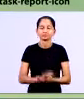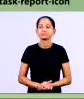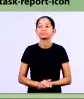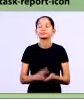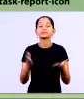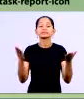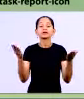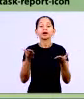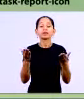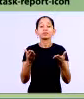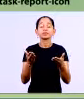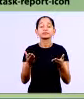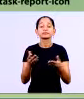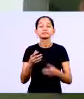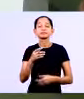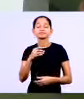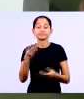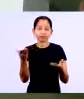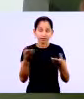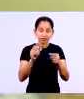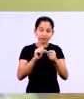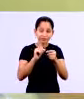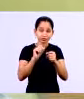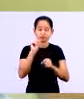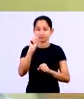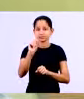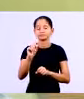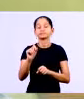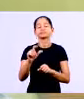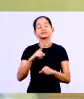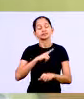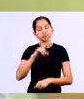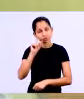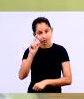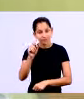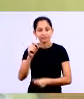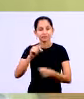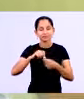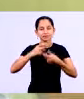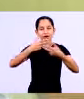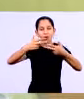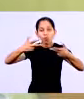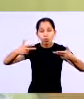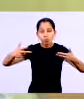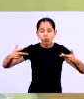Professora Tayane. Nós temos aqui, professora Ruth, algumas